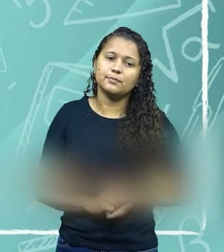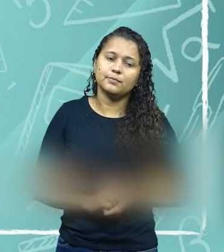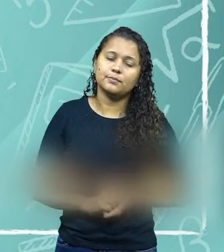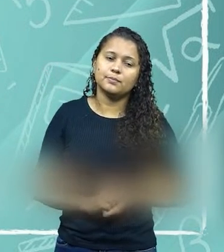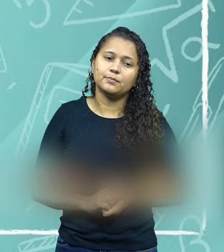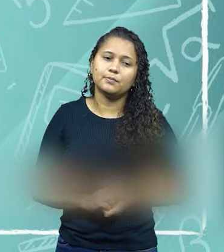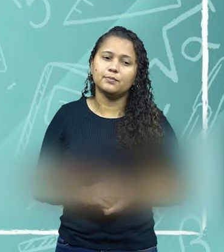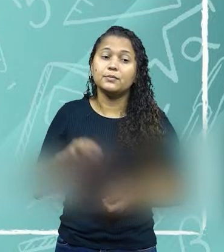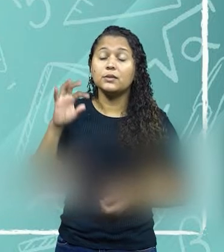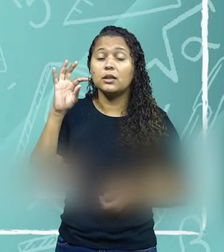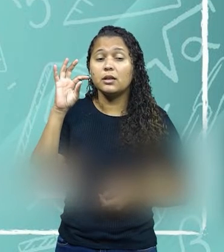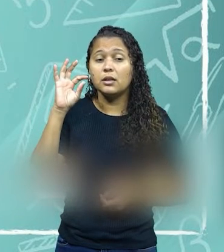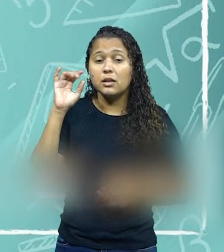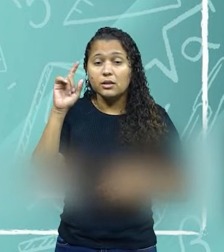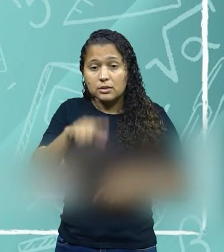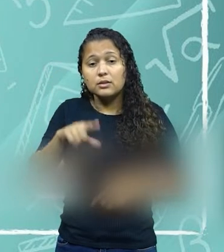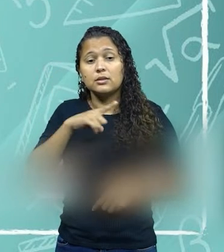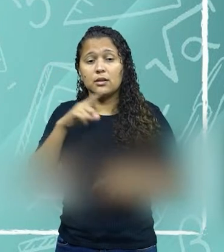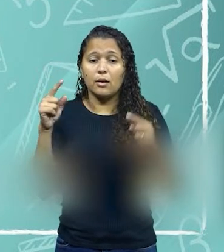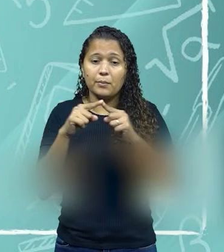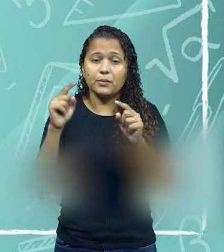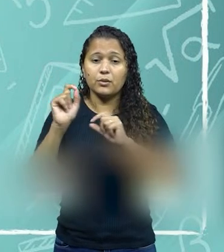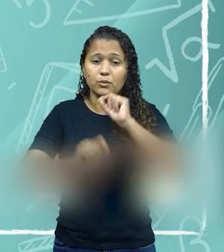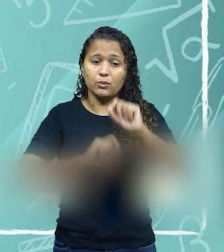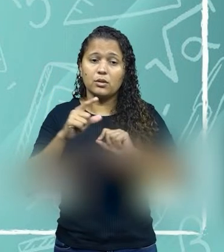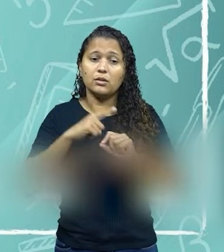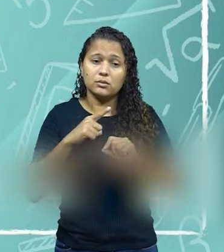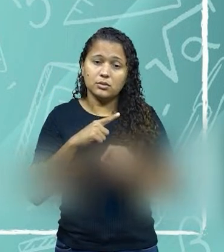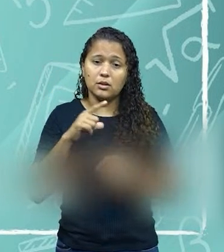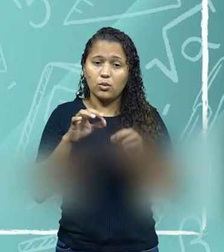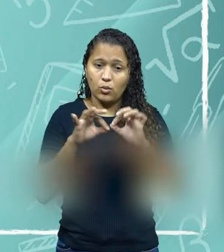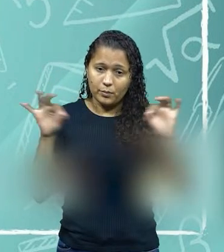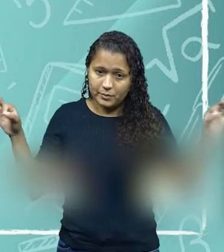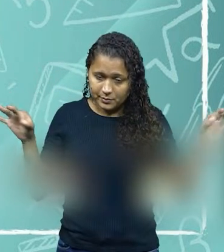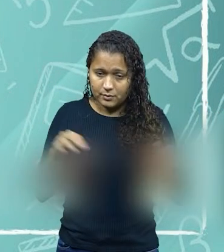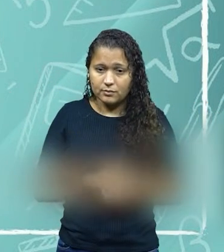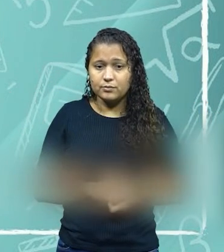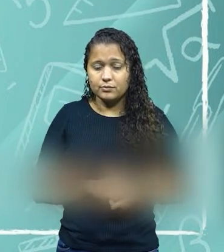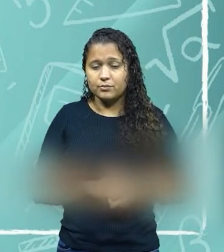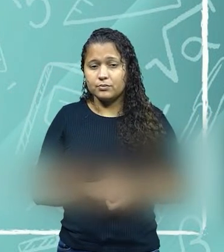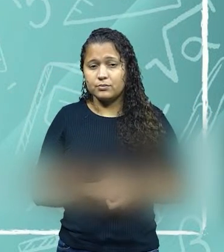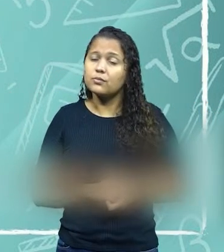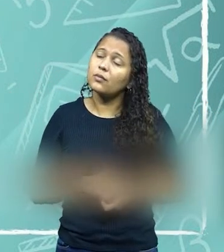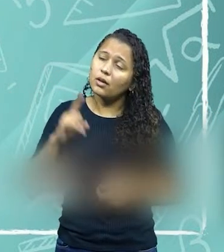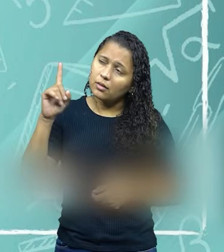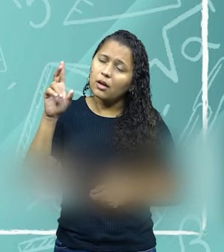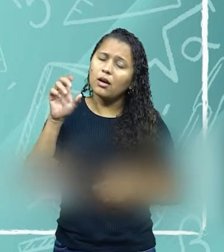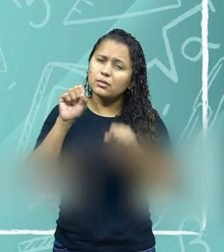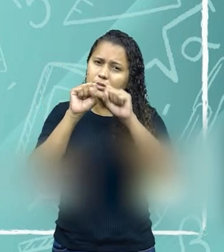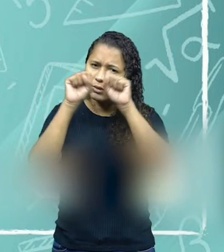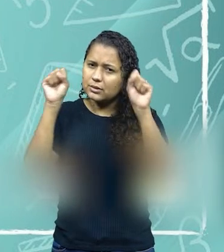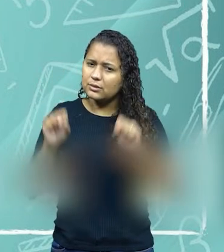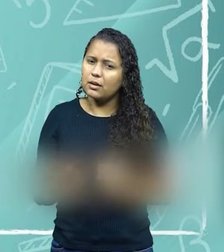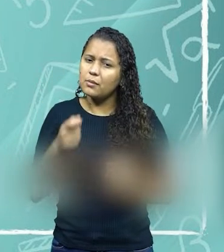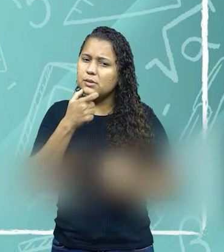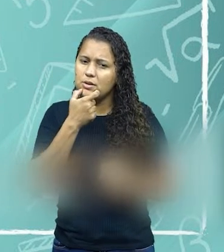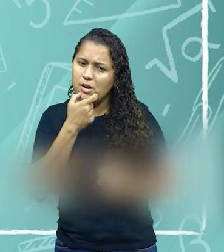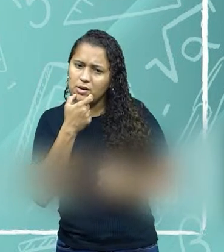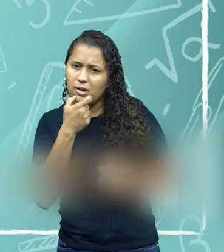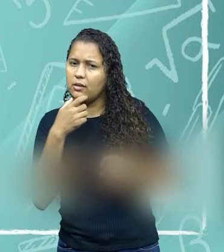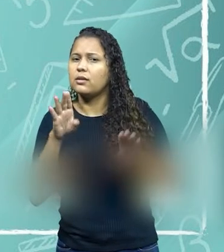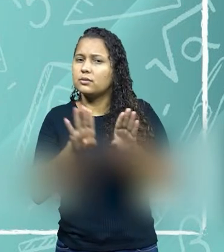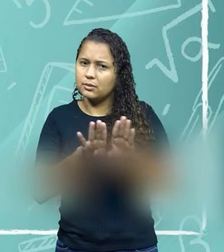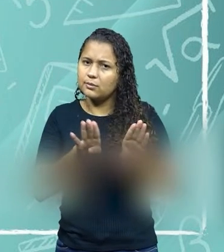FT. Ele consiste numa unidade de grandeza física comprimento. E ele é utilizado no sistema inglês e no